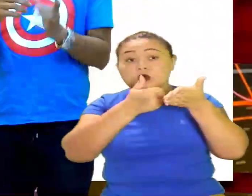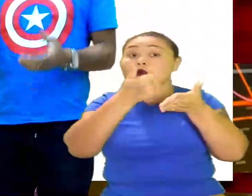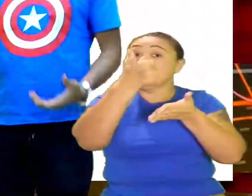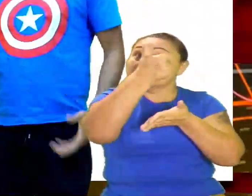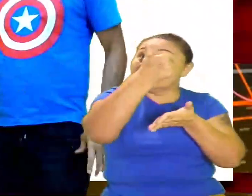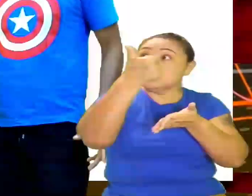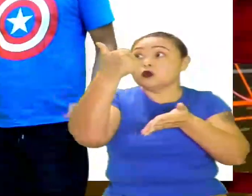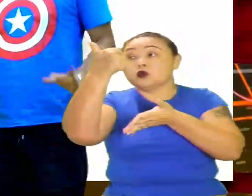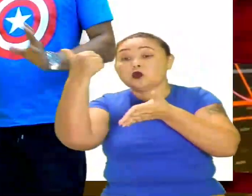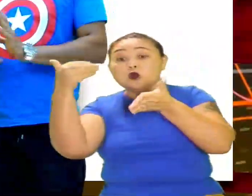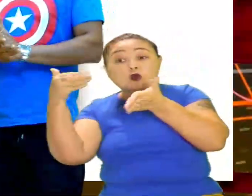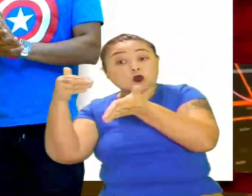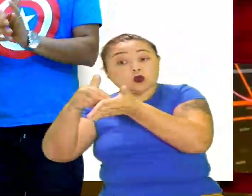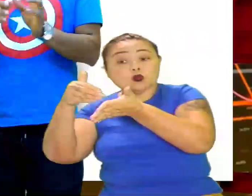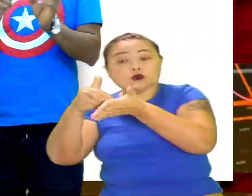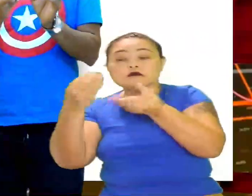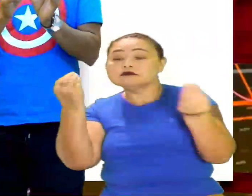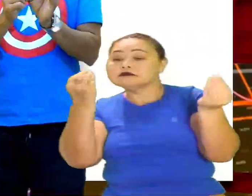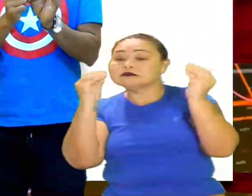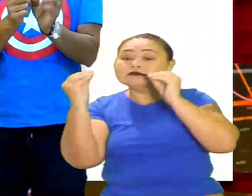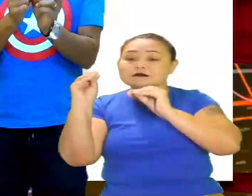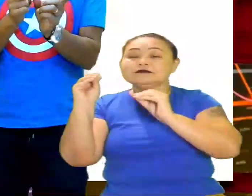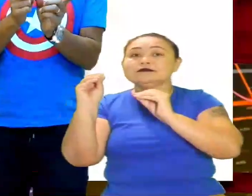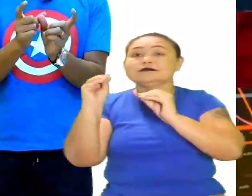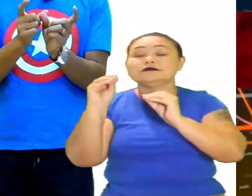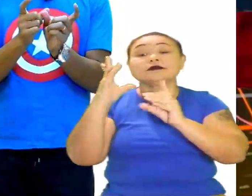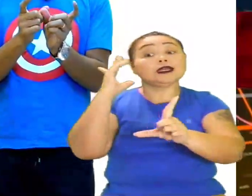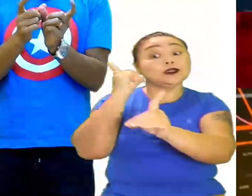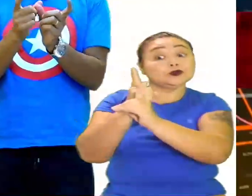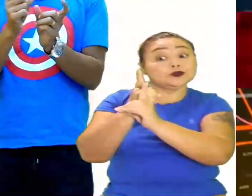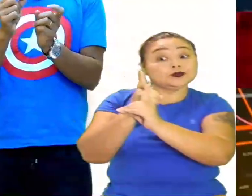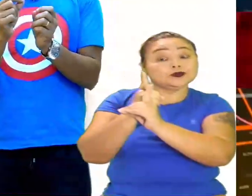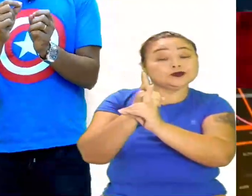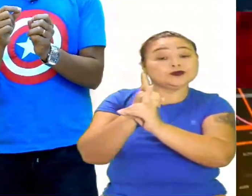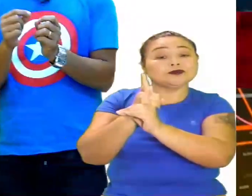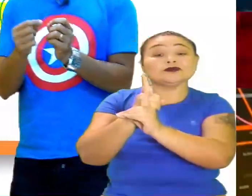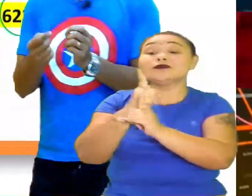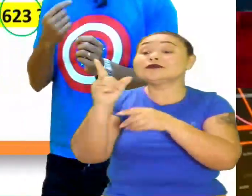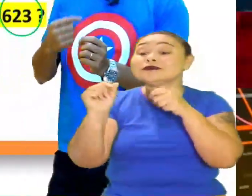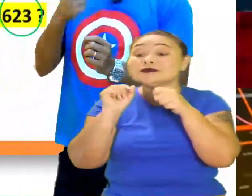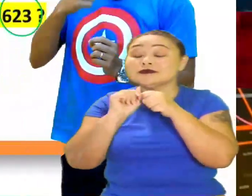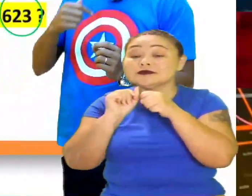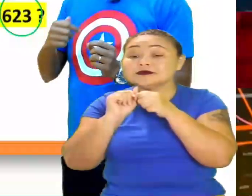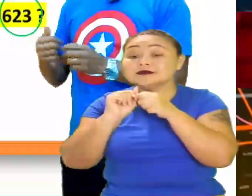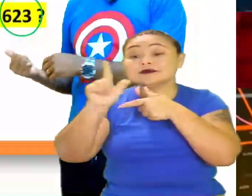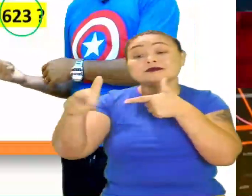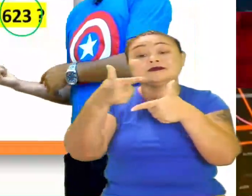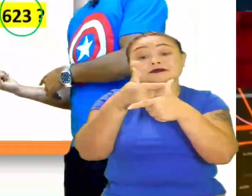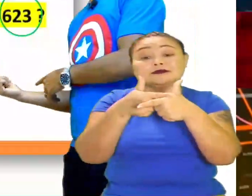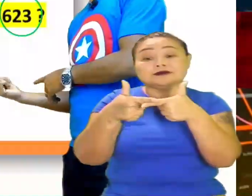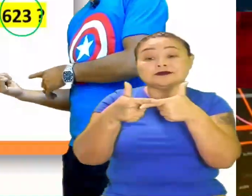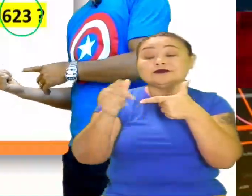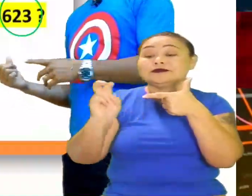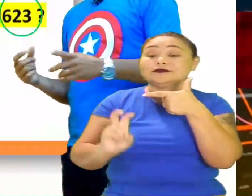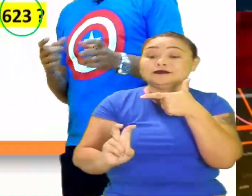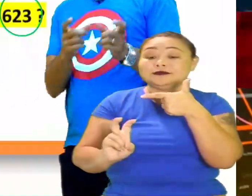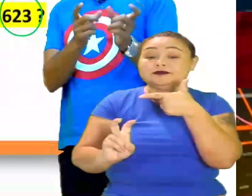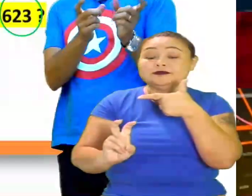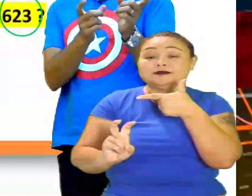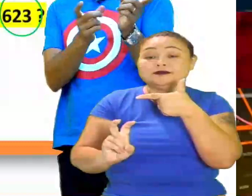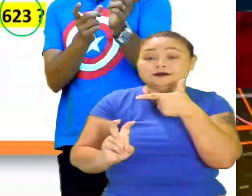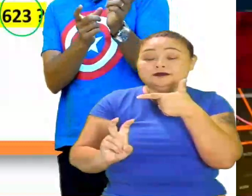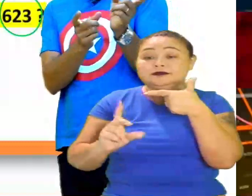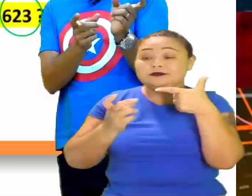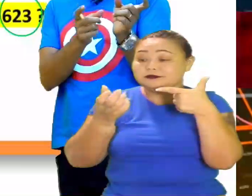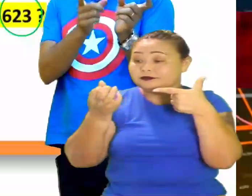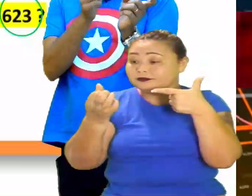último, até para interpolar funciona. Achou? Você vai fazer o quê? Você vai dividir por 5. Peguei